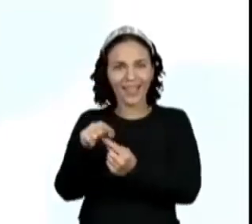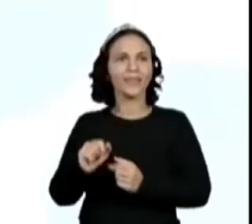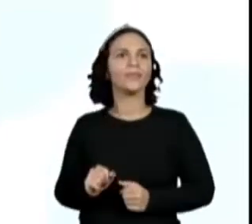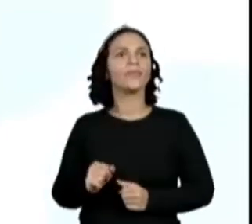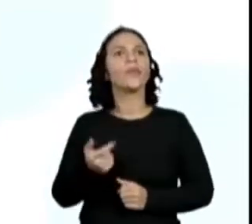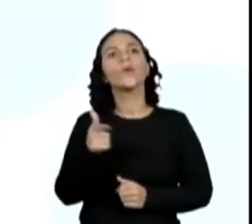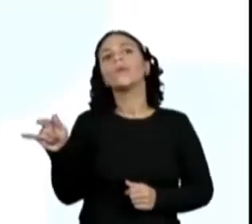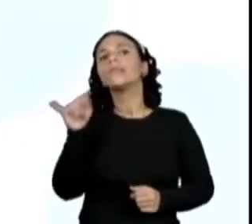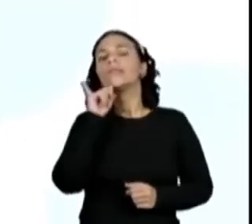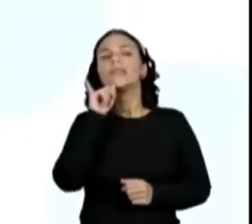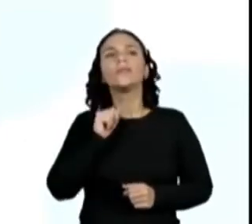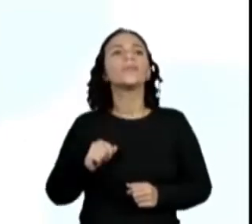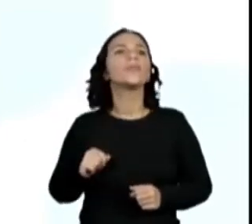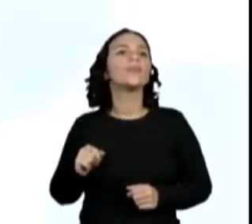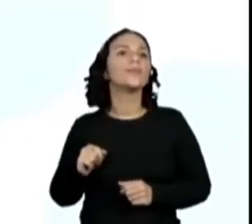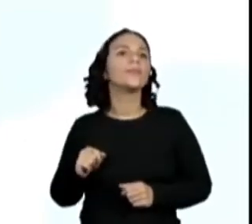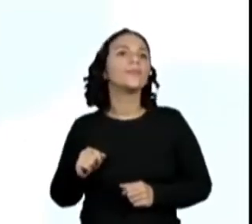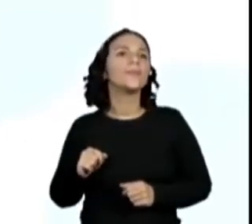ó.